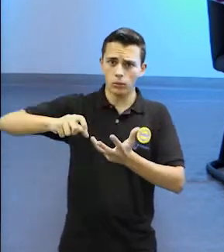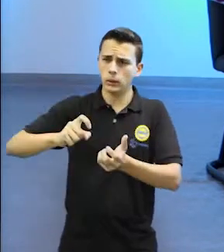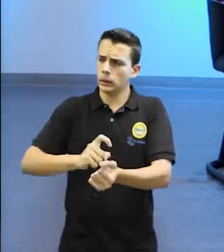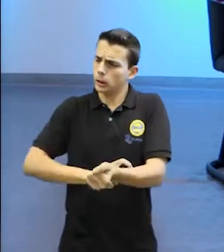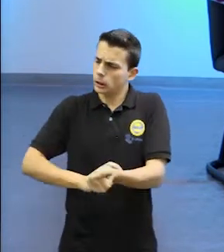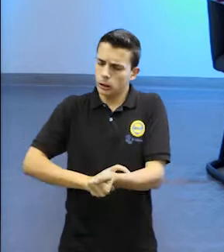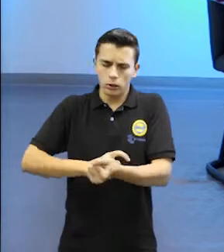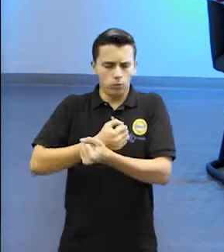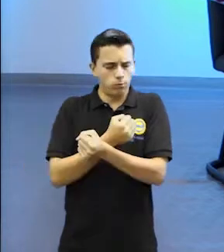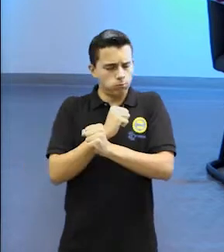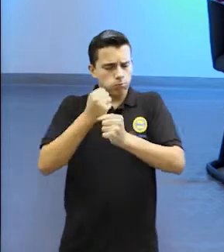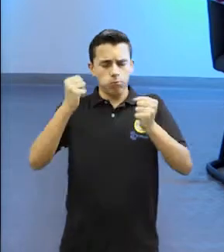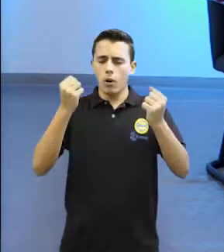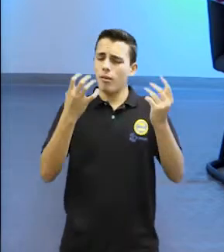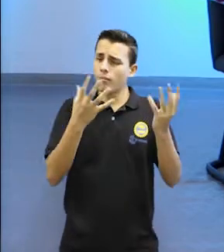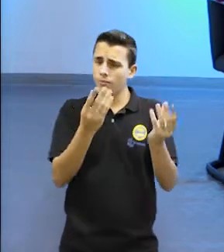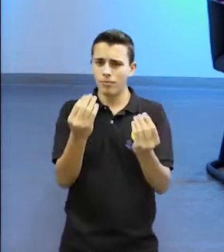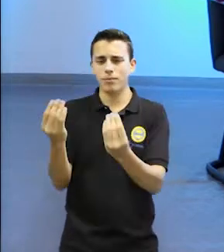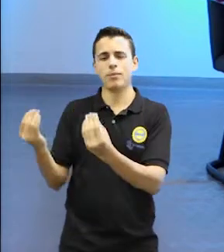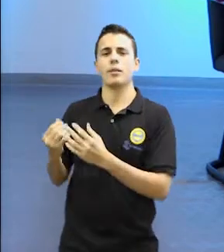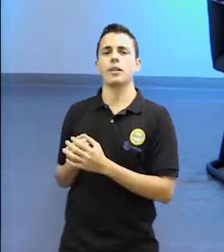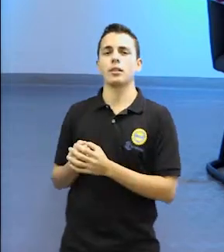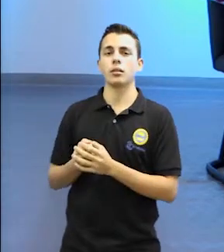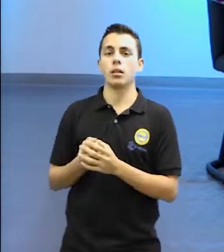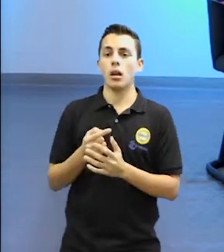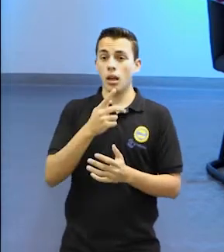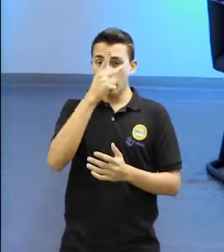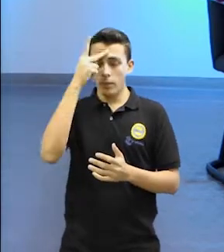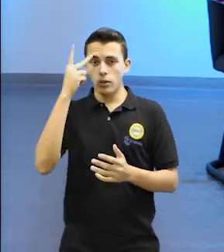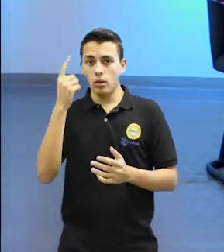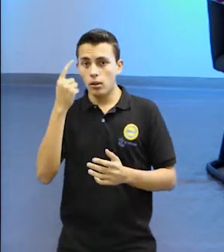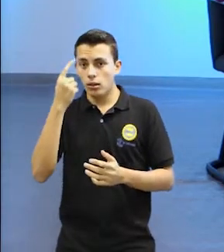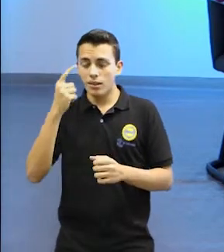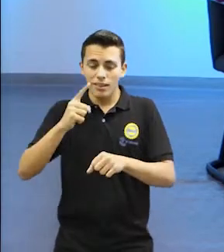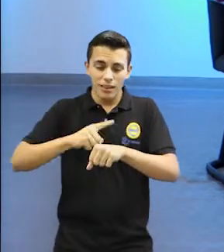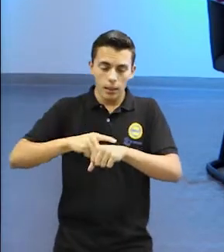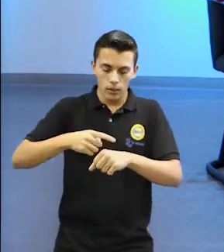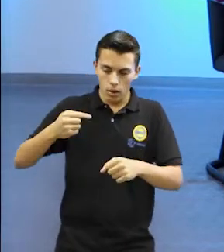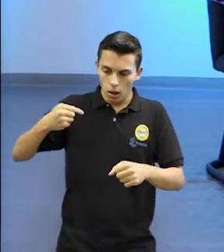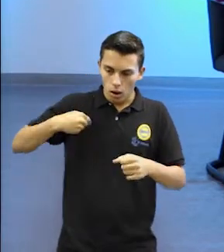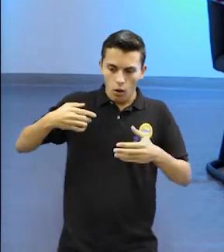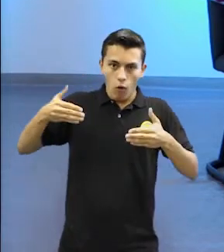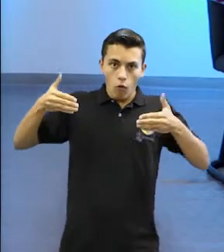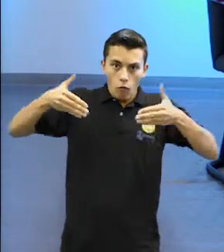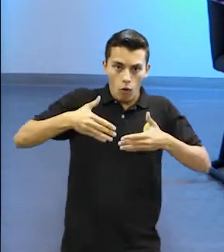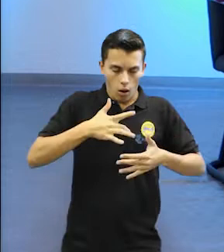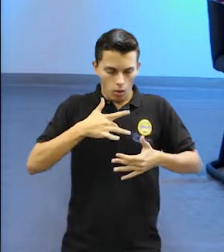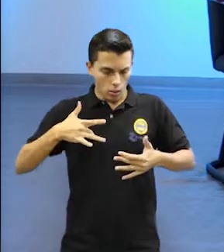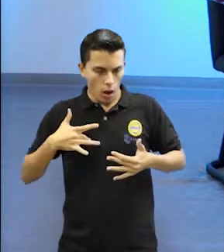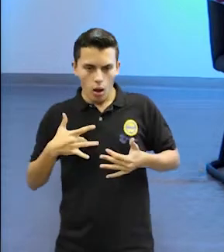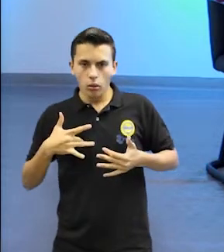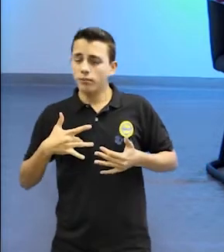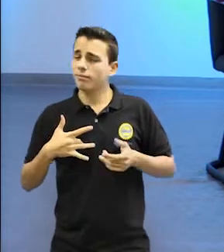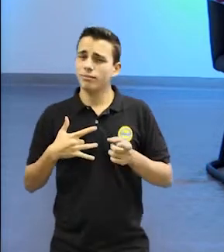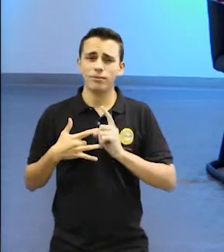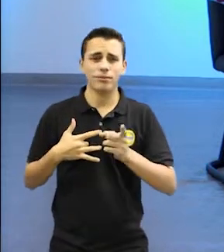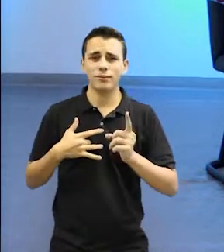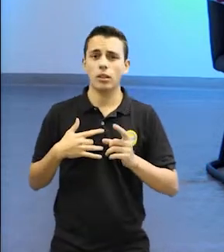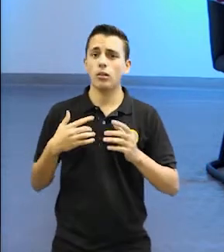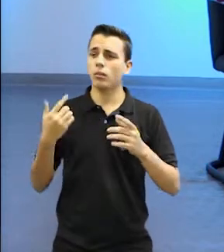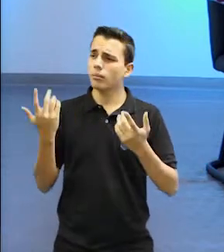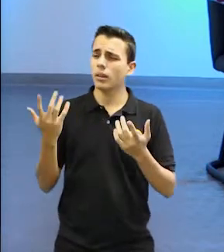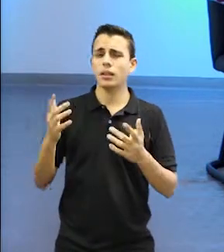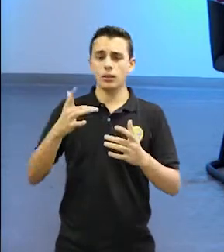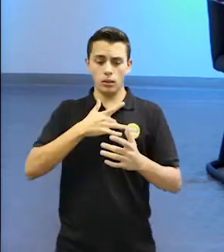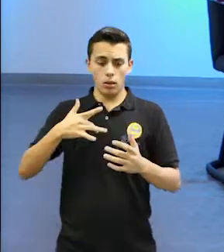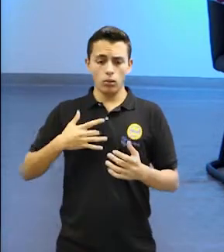tempo de olhar para aquilo que é o seu maior patrimônio, que é a própria vida, a saúde, né? A saúde é a vida. Então... E ficar bem, né?